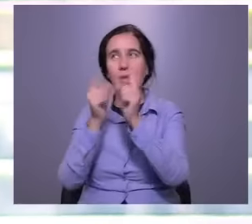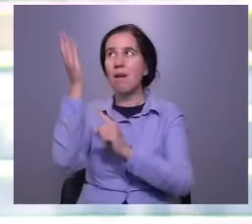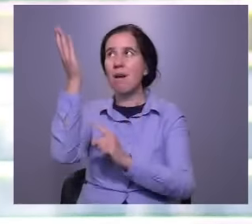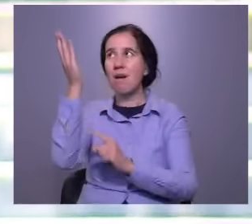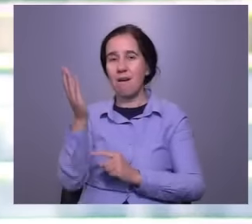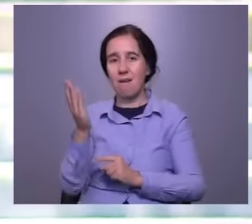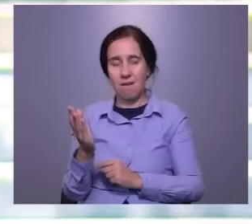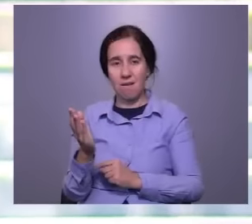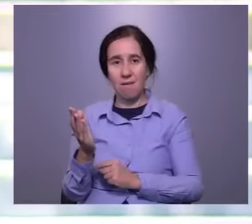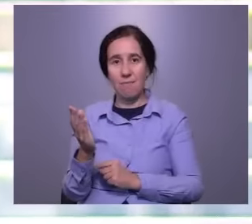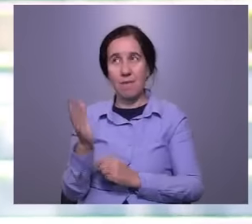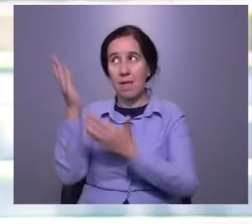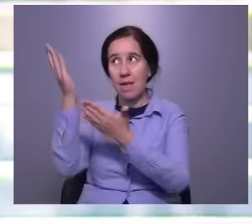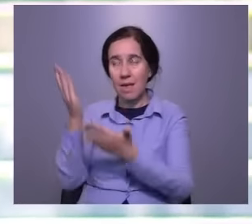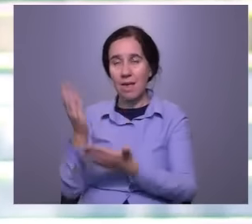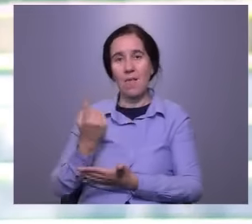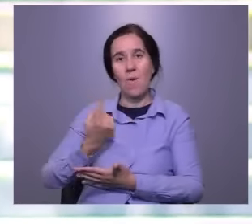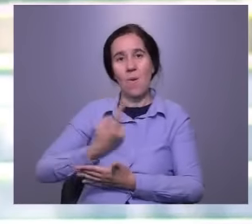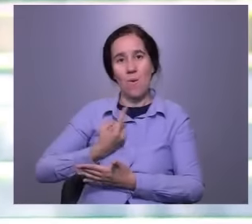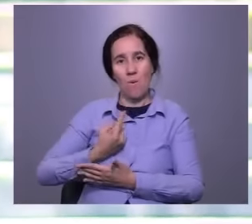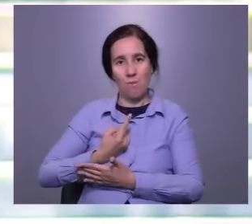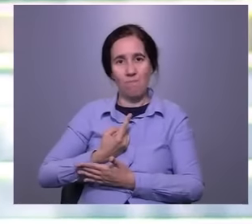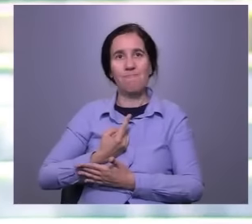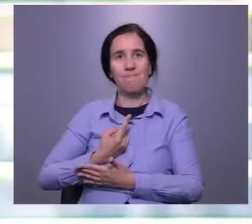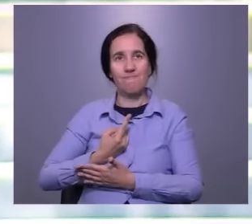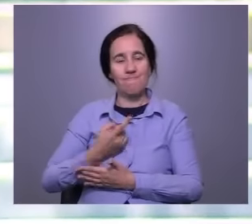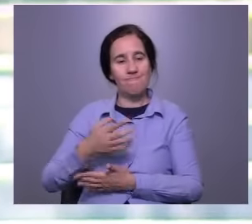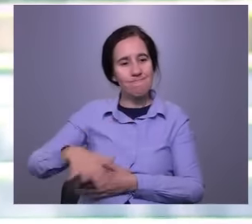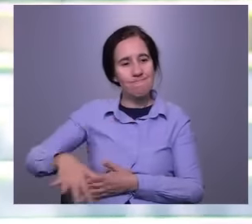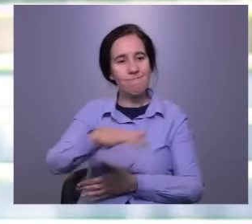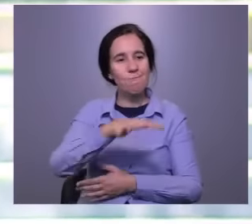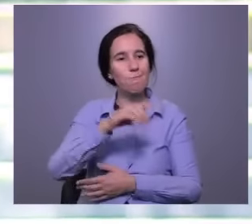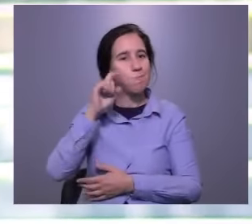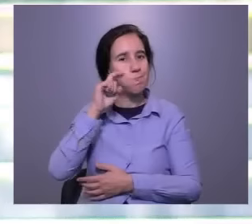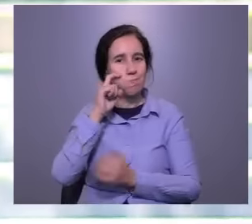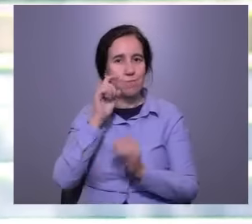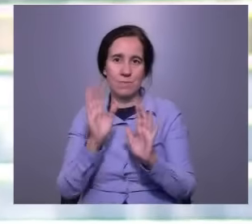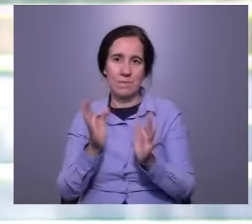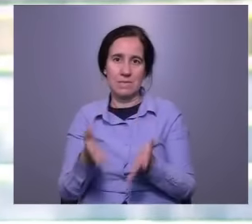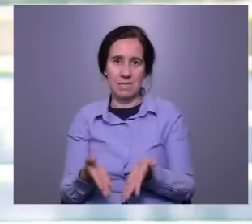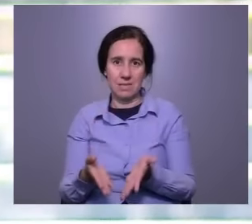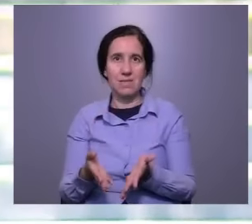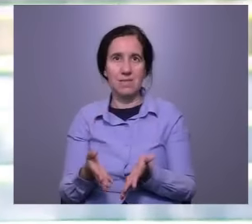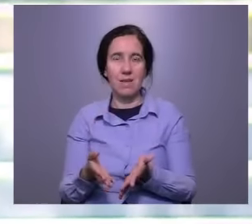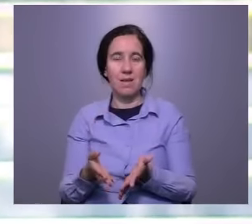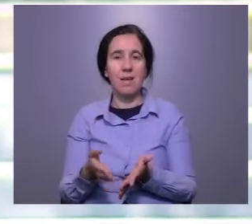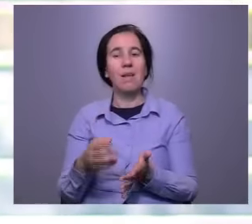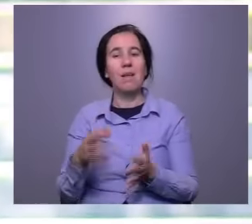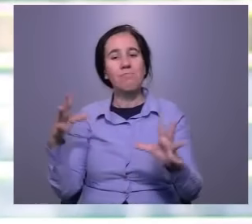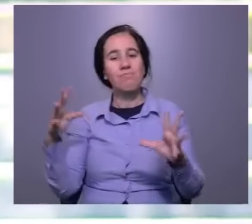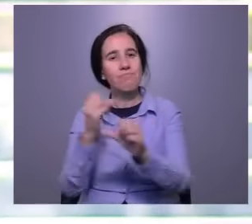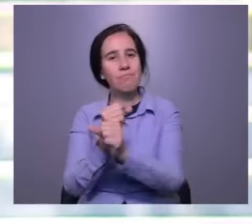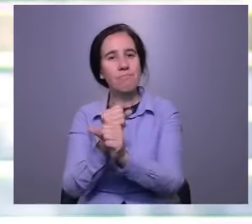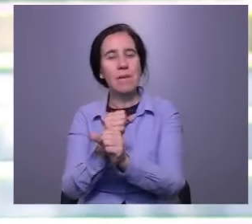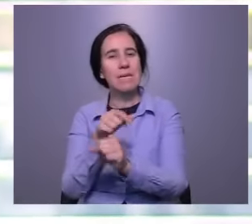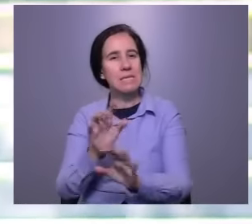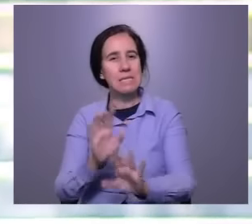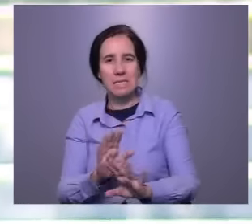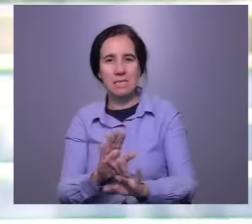nossos filhos e netos. E que todos possam descobrir um dia a estrela